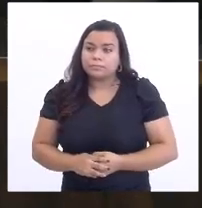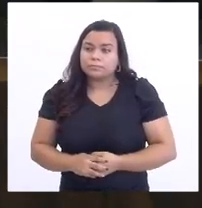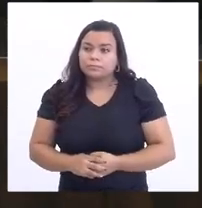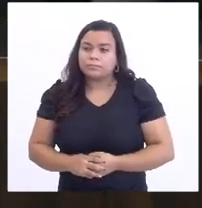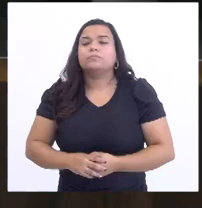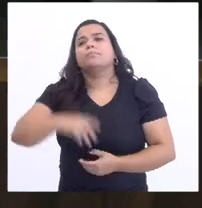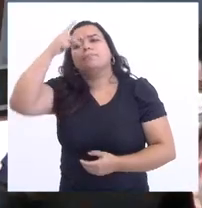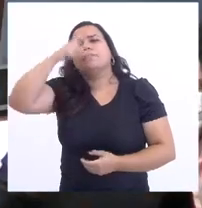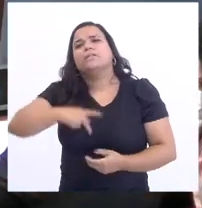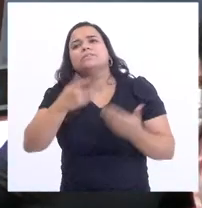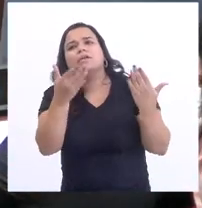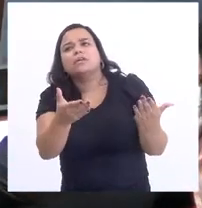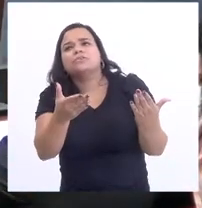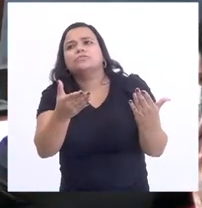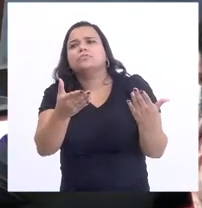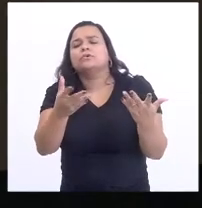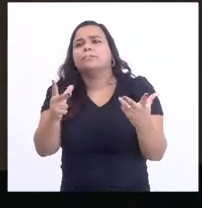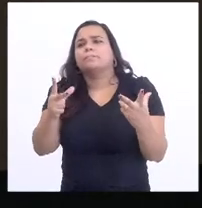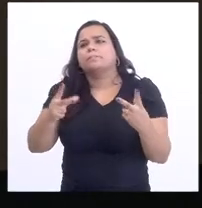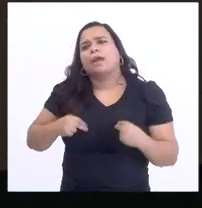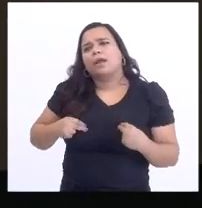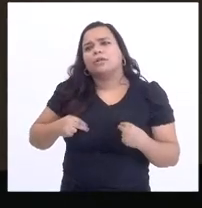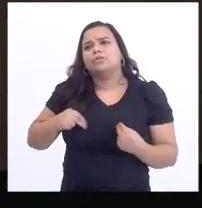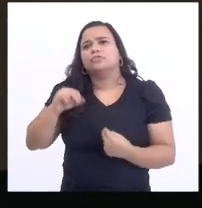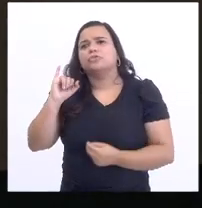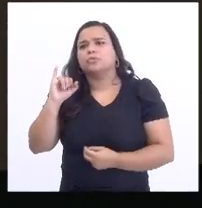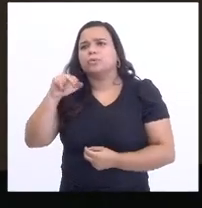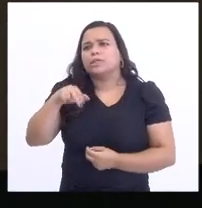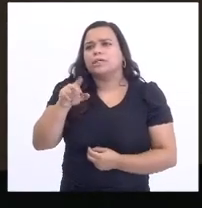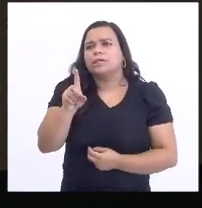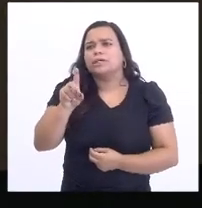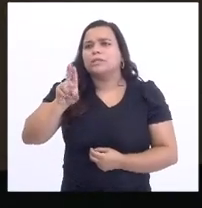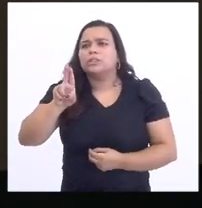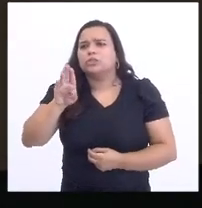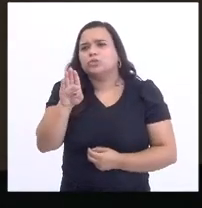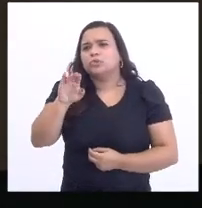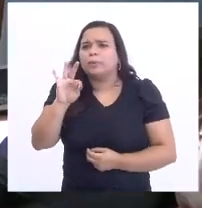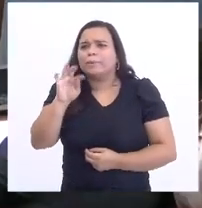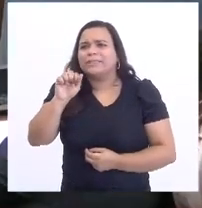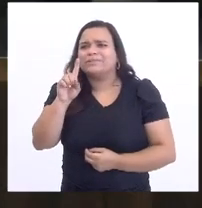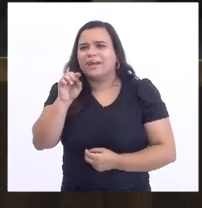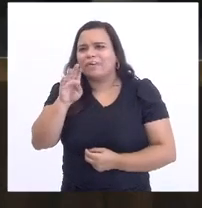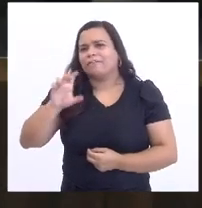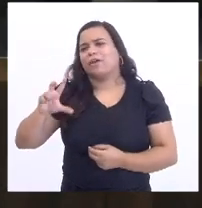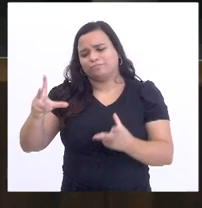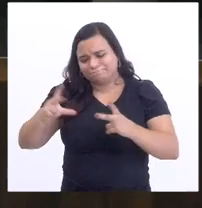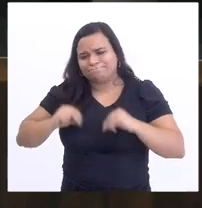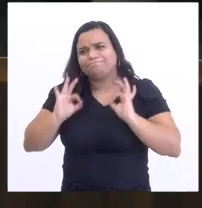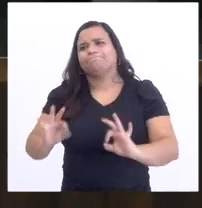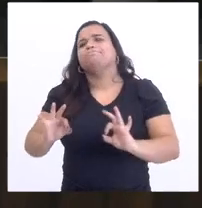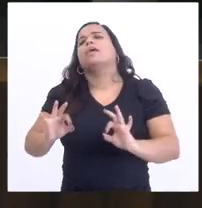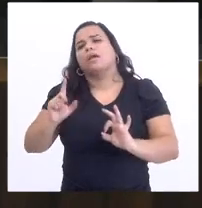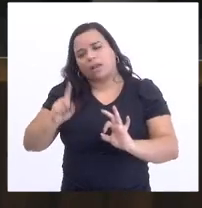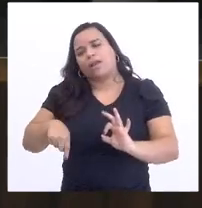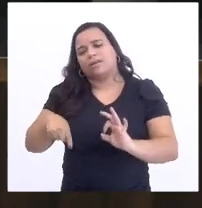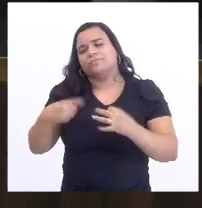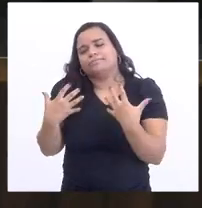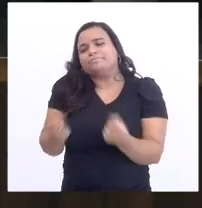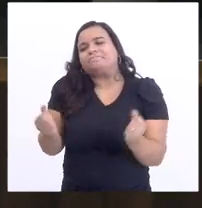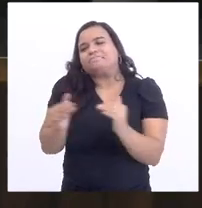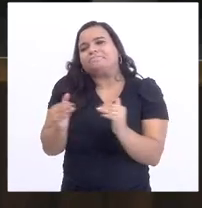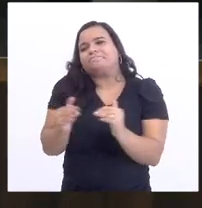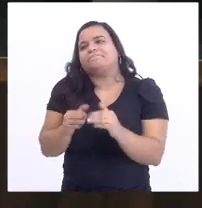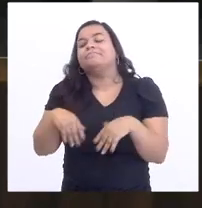Senhor presidente, mérito indubitável, favorável. Os pareceres emitidos em votação substitutivo com